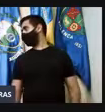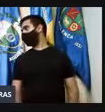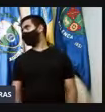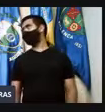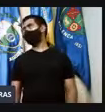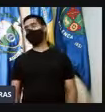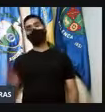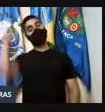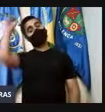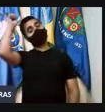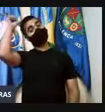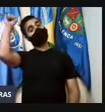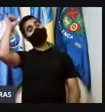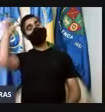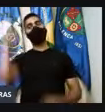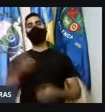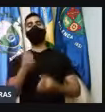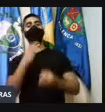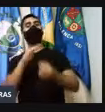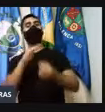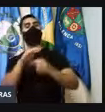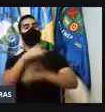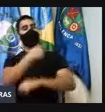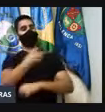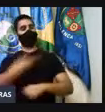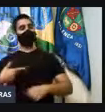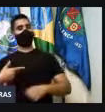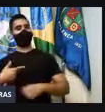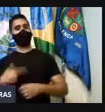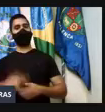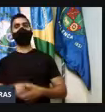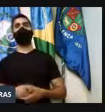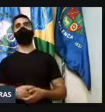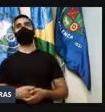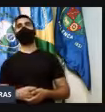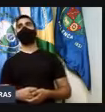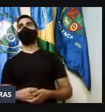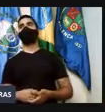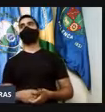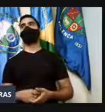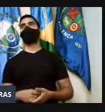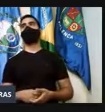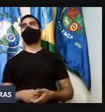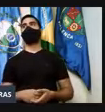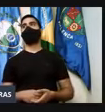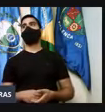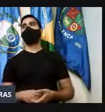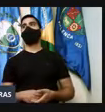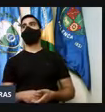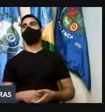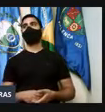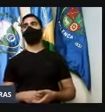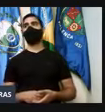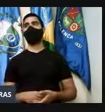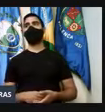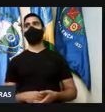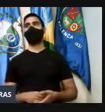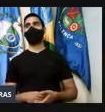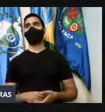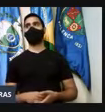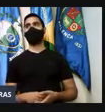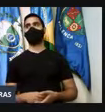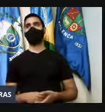Senhor presidente, boa noite. Vou tirar a máscara aqui um instante. Boa